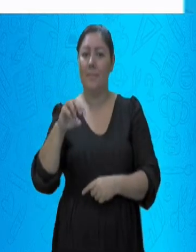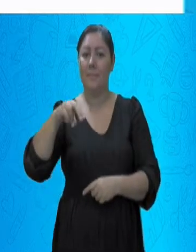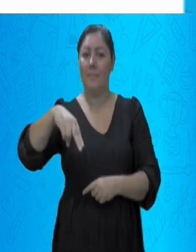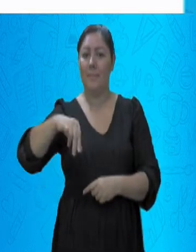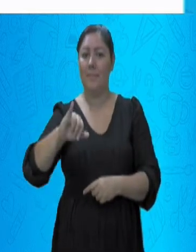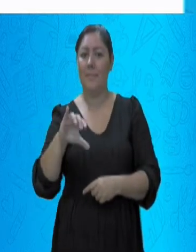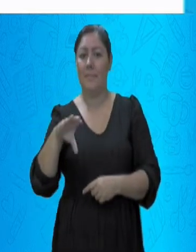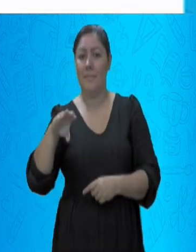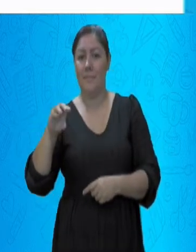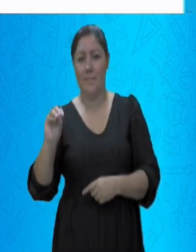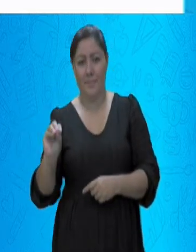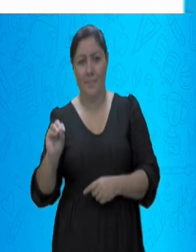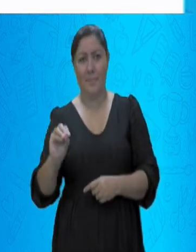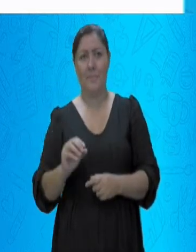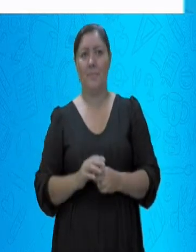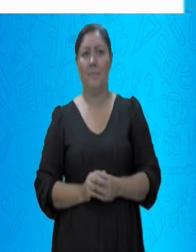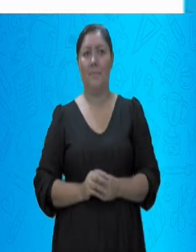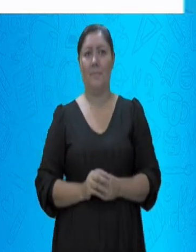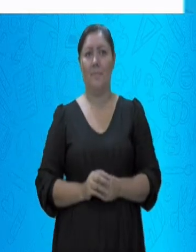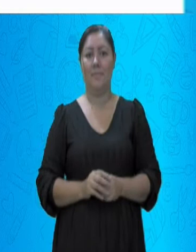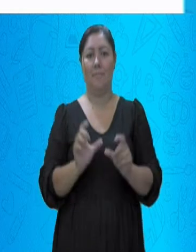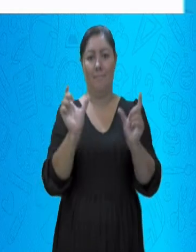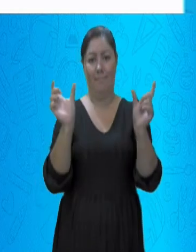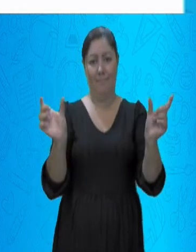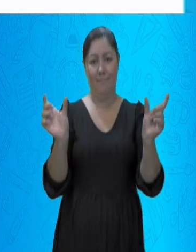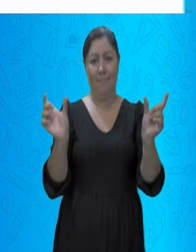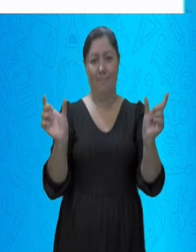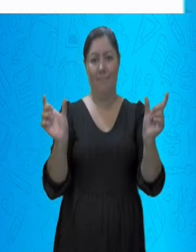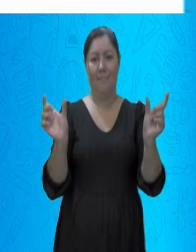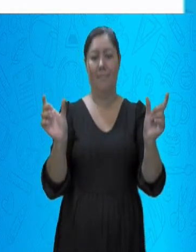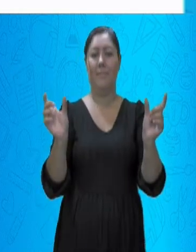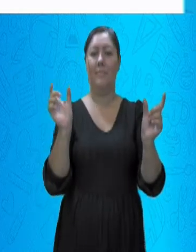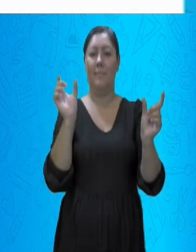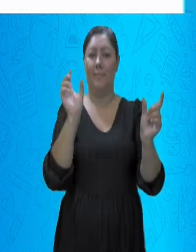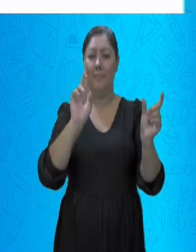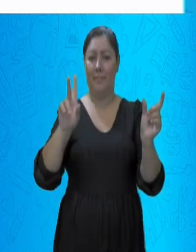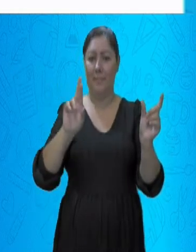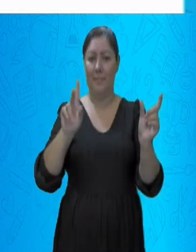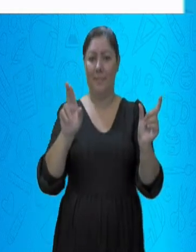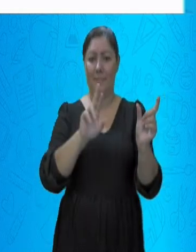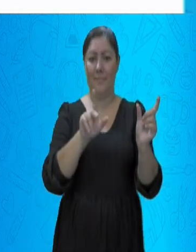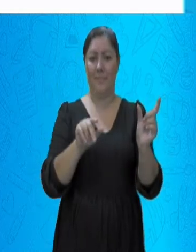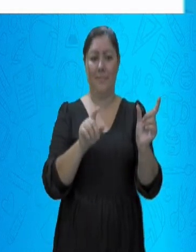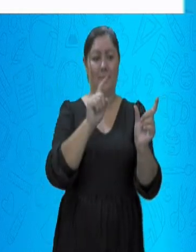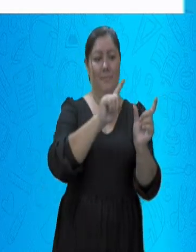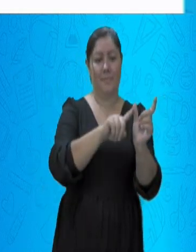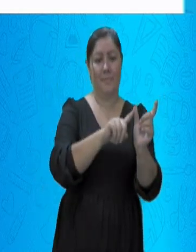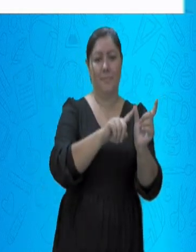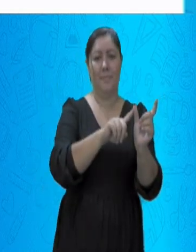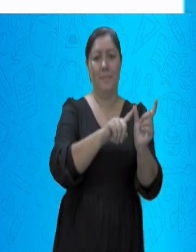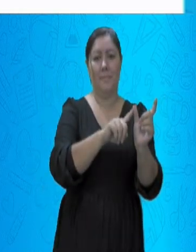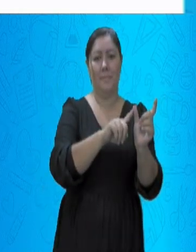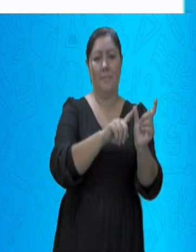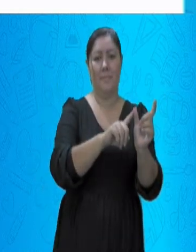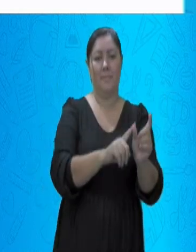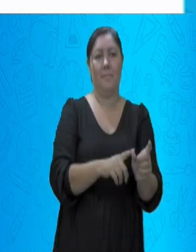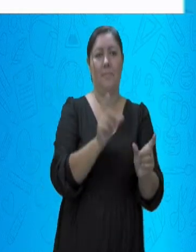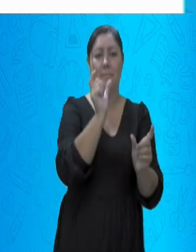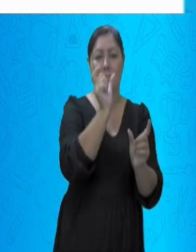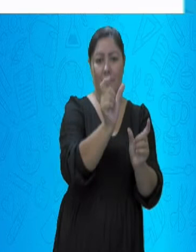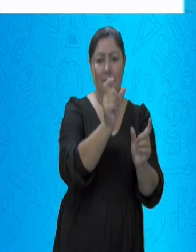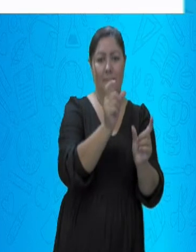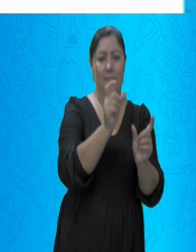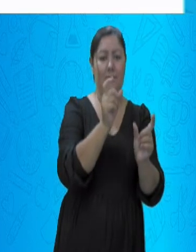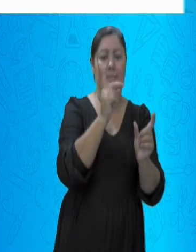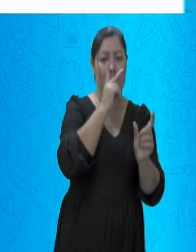sinônimo. Uma é a mesma coisa. Sinônimos são palavras parecidas. Antônimos são palavras diferentes, opostas.